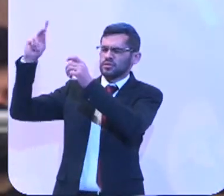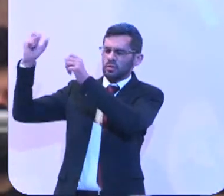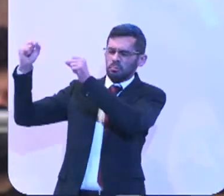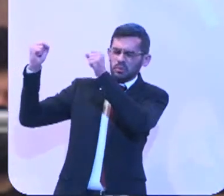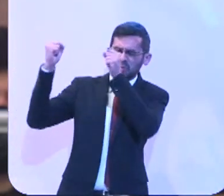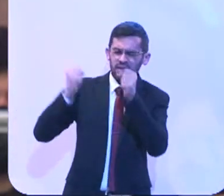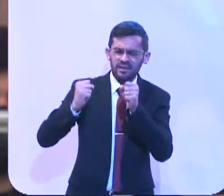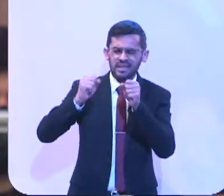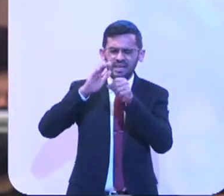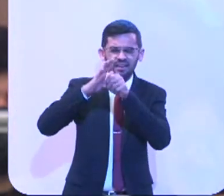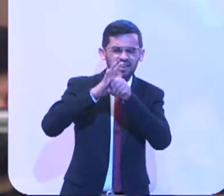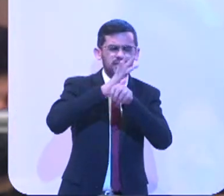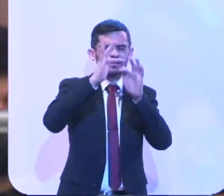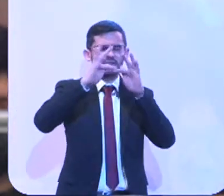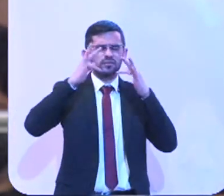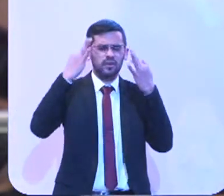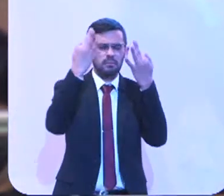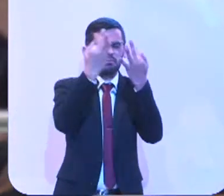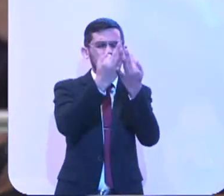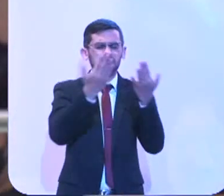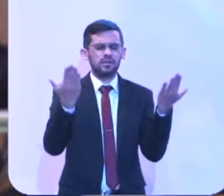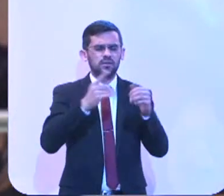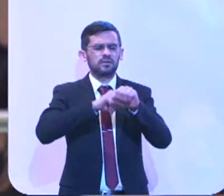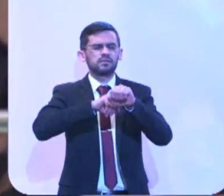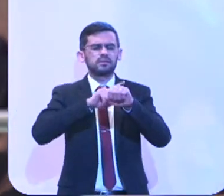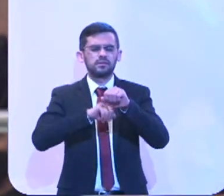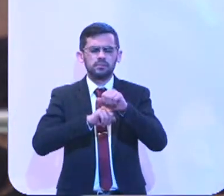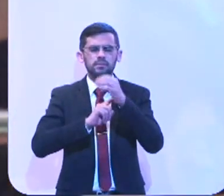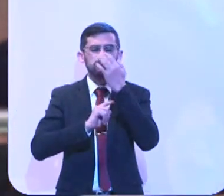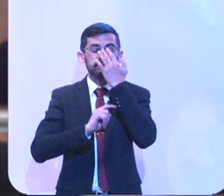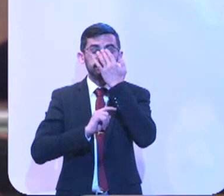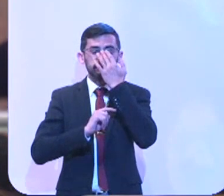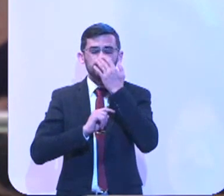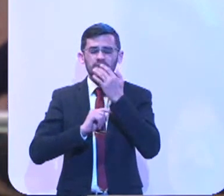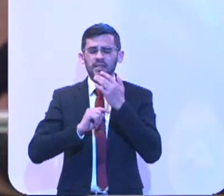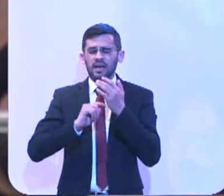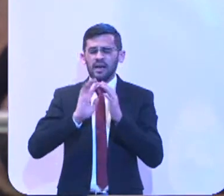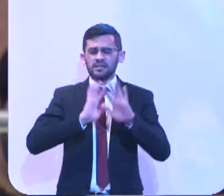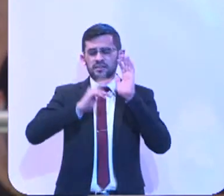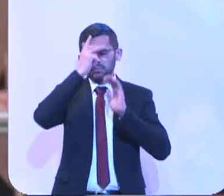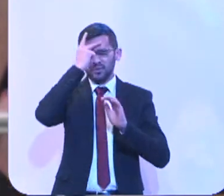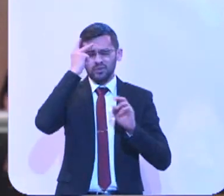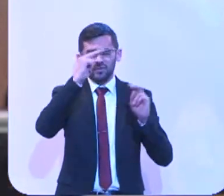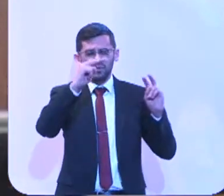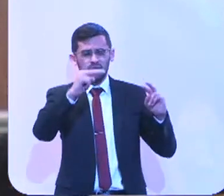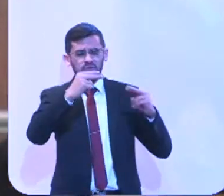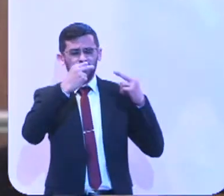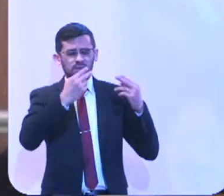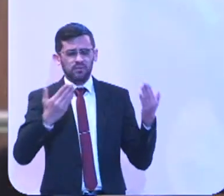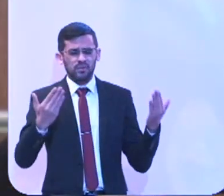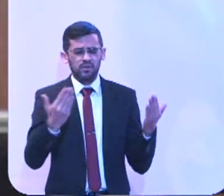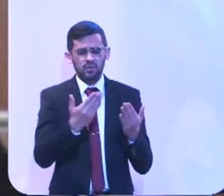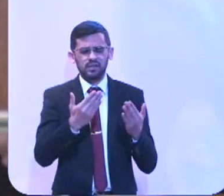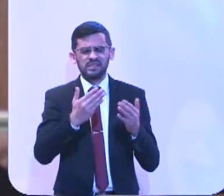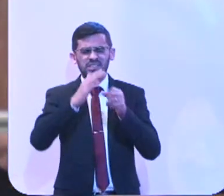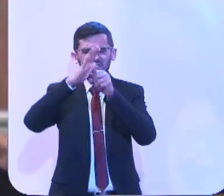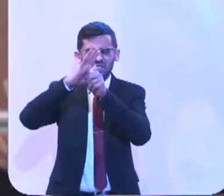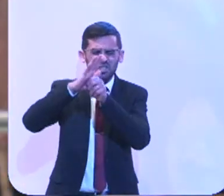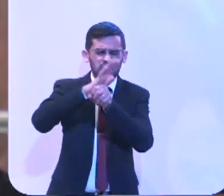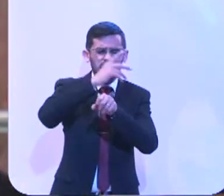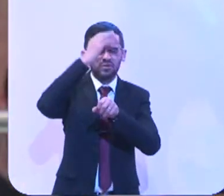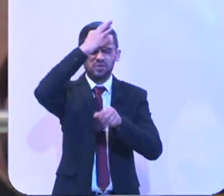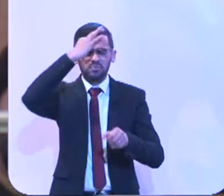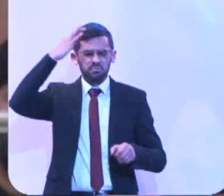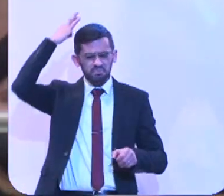casas, derrama do teu poder Deus. Aqueles que estão nos ouvindo agora, que sejam cheios